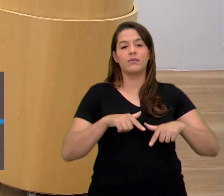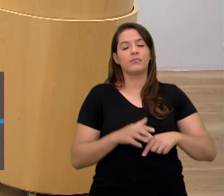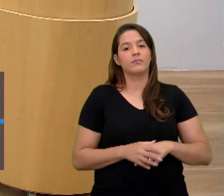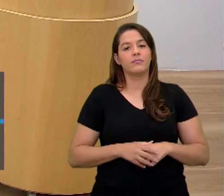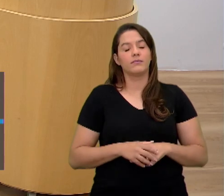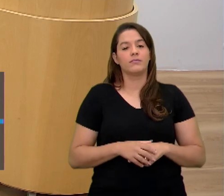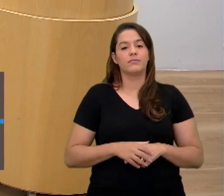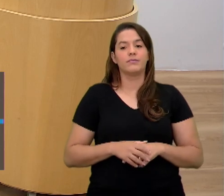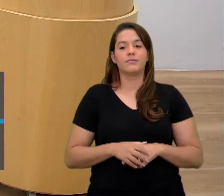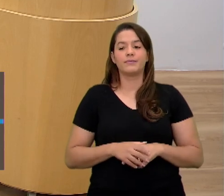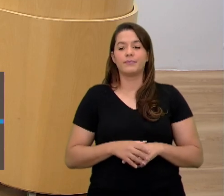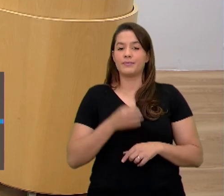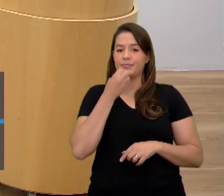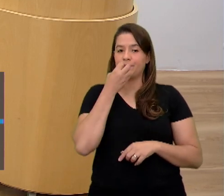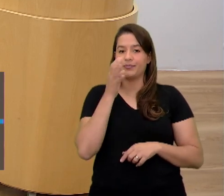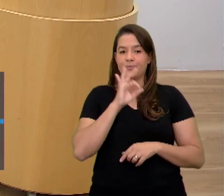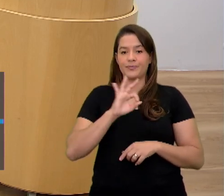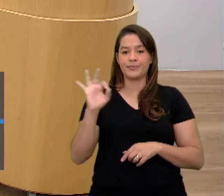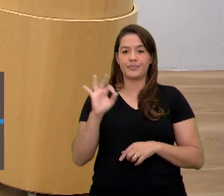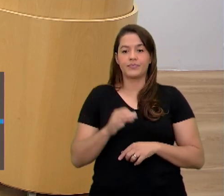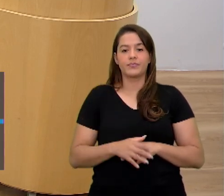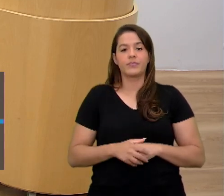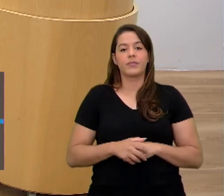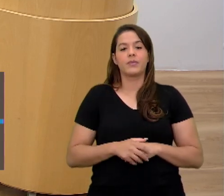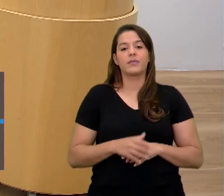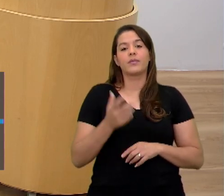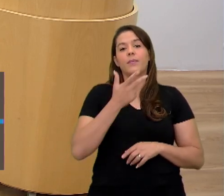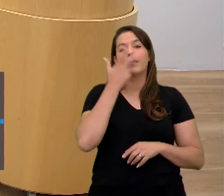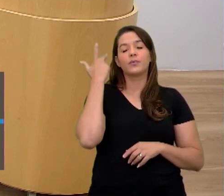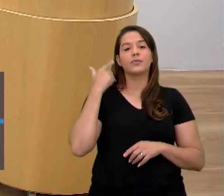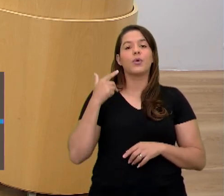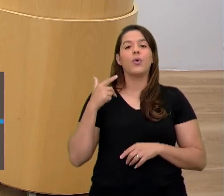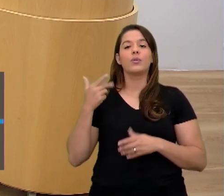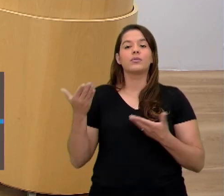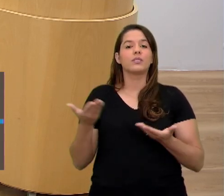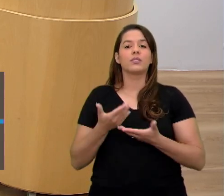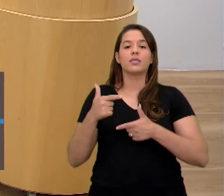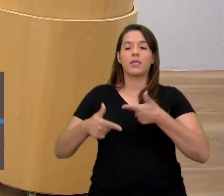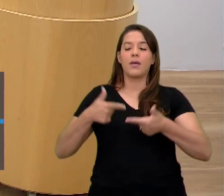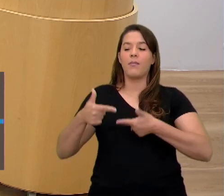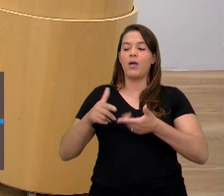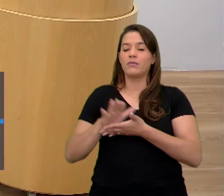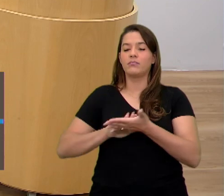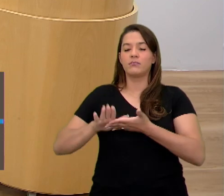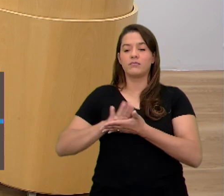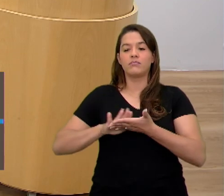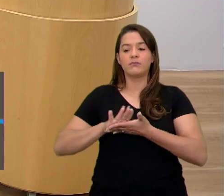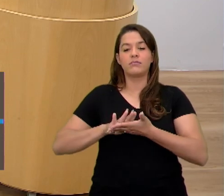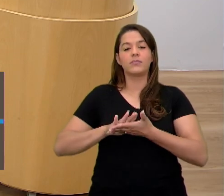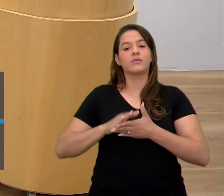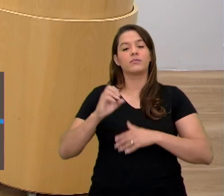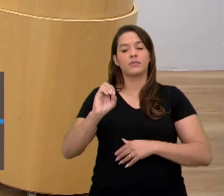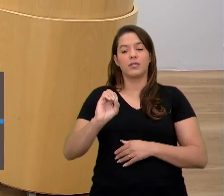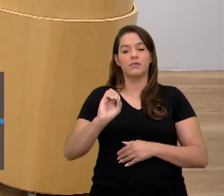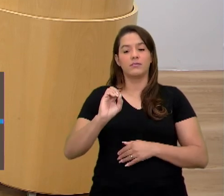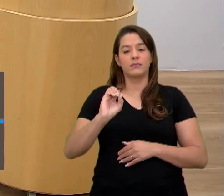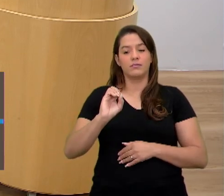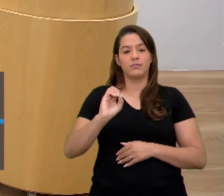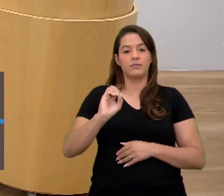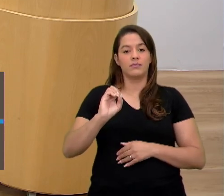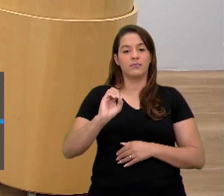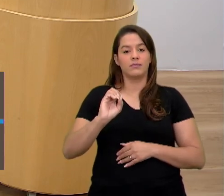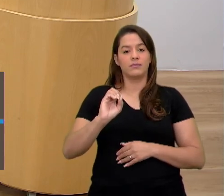trabalho. Que ótimo. E aí o que acontece? Pessoas sem ocupação ali. Nenhuma. 0.